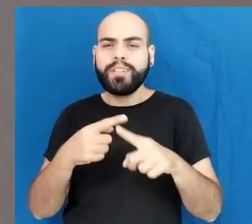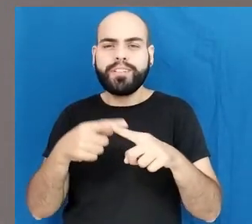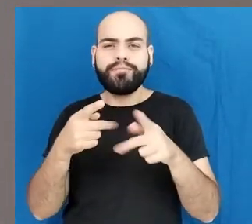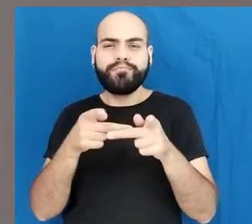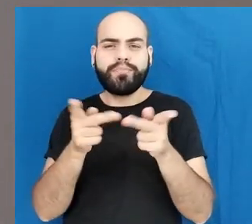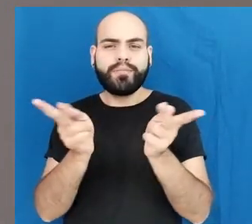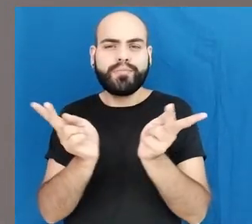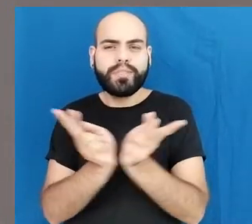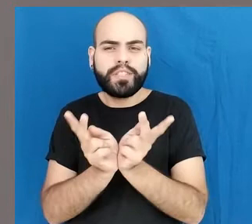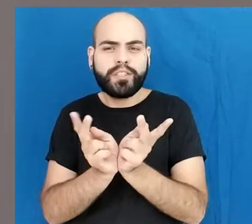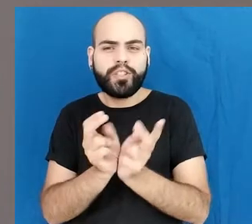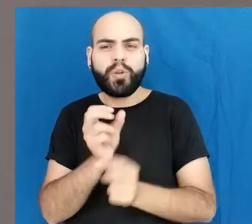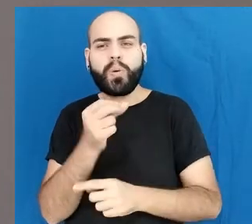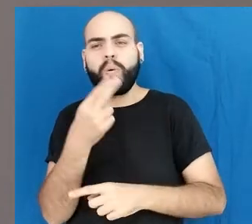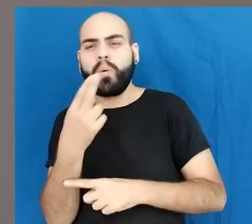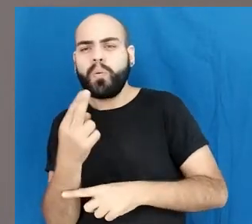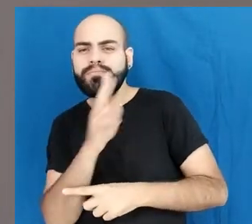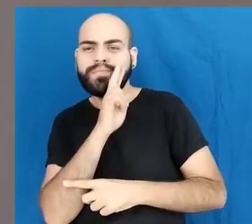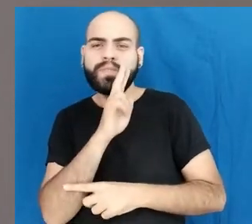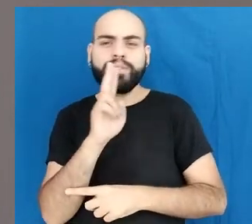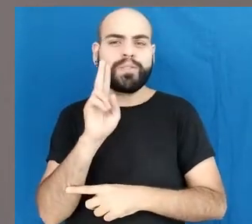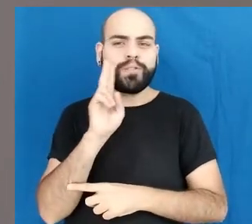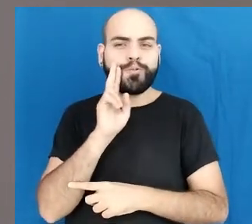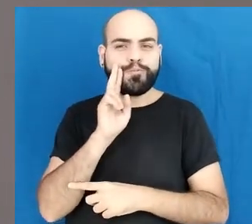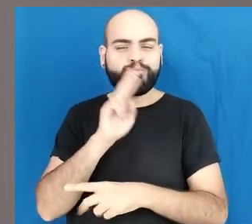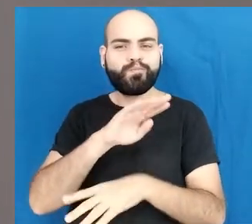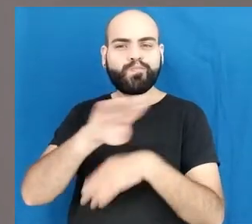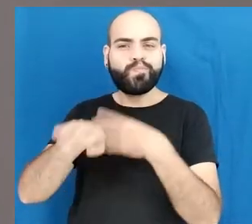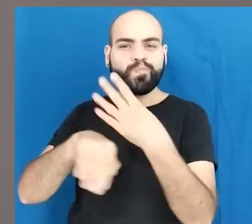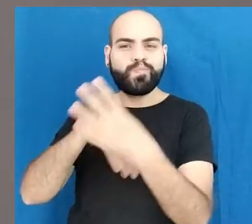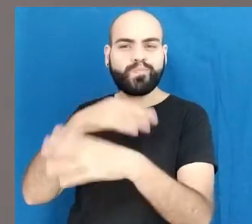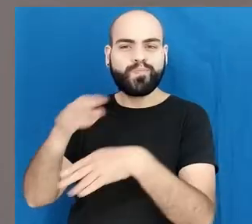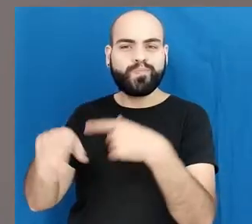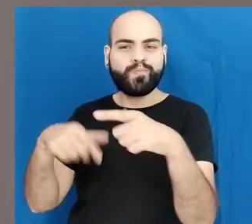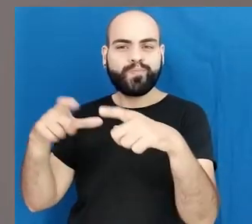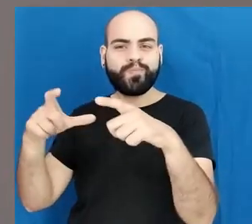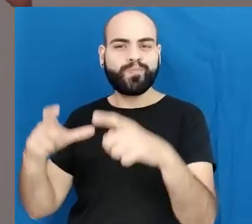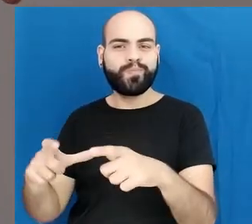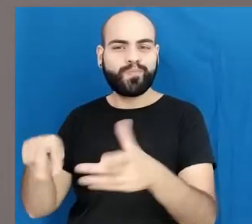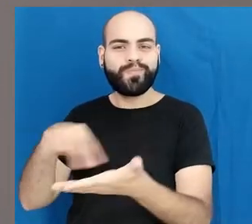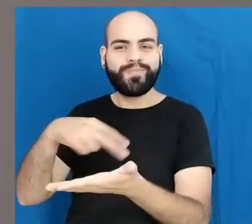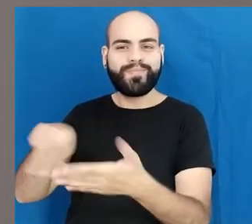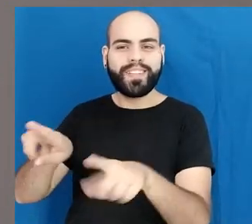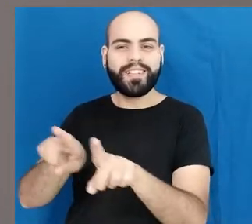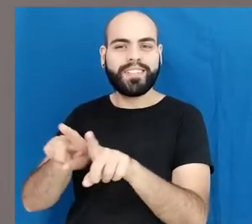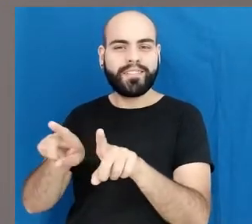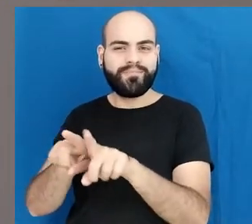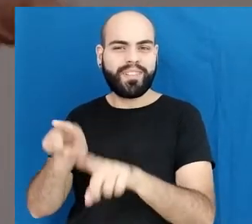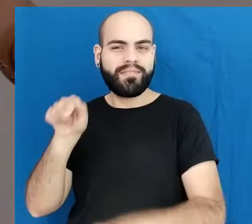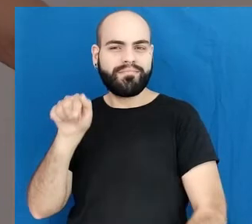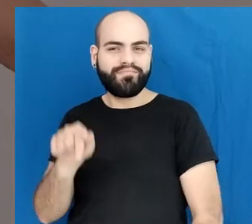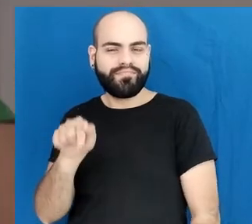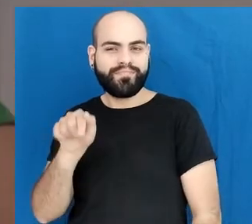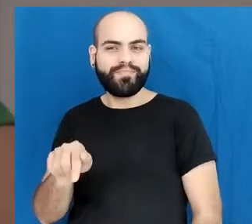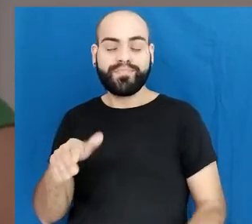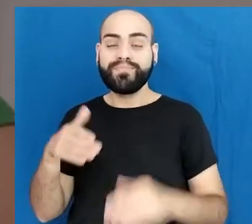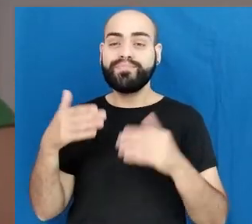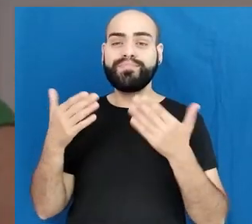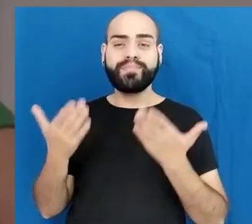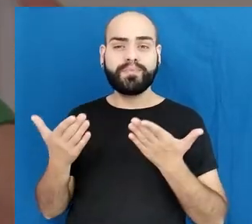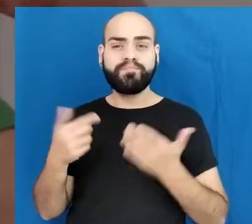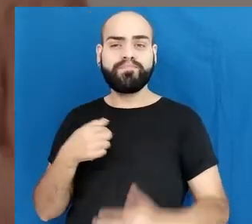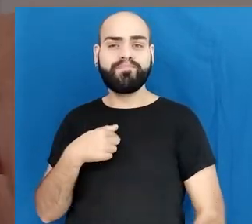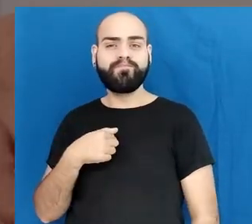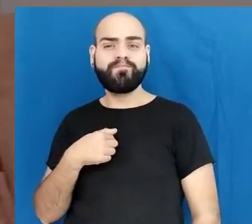uma pizzaria ou que se seguiu a ela virou uma pista de dança também aqui dentro.